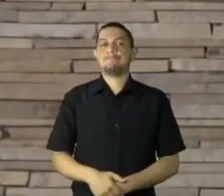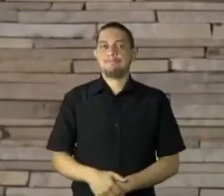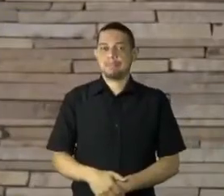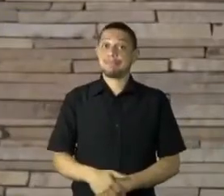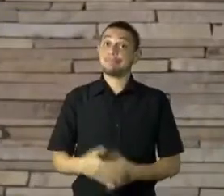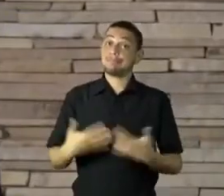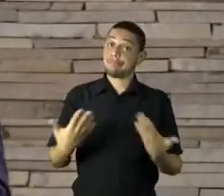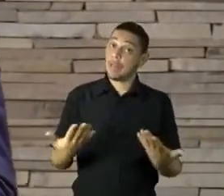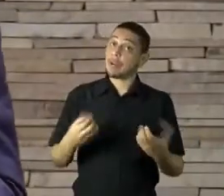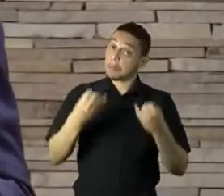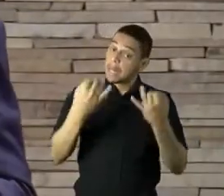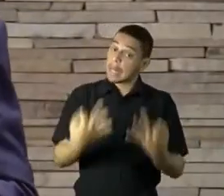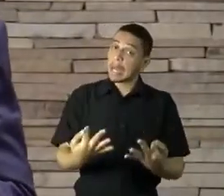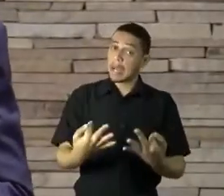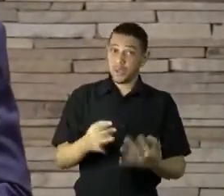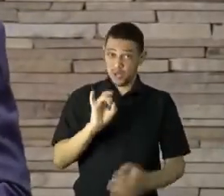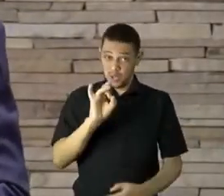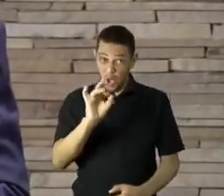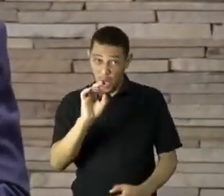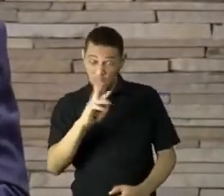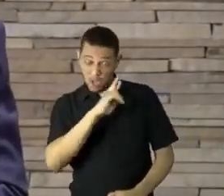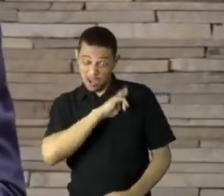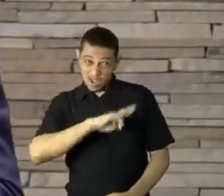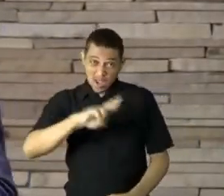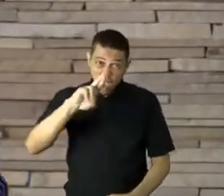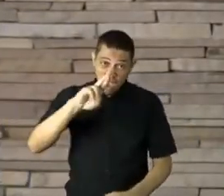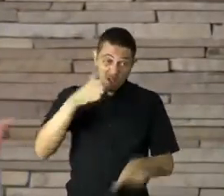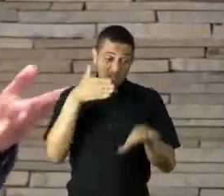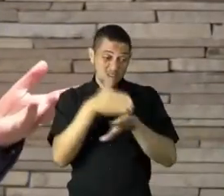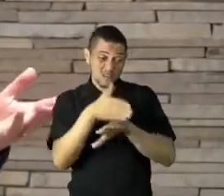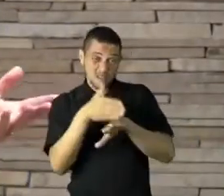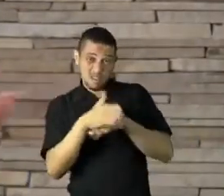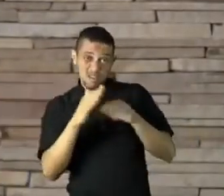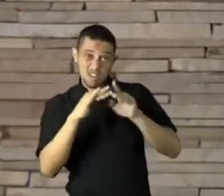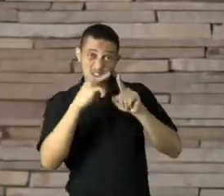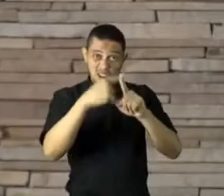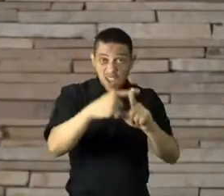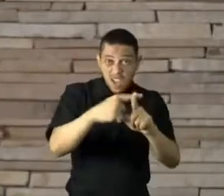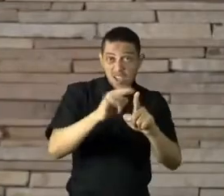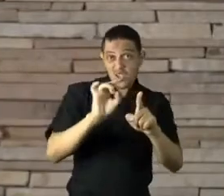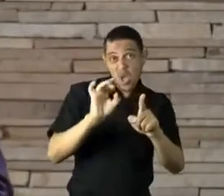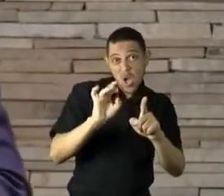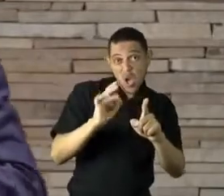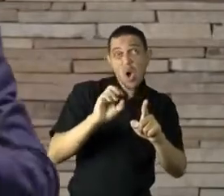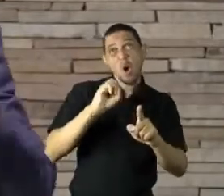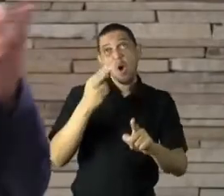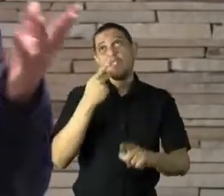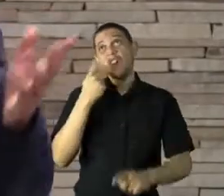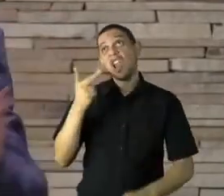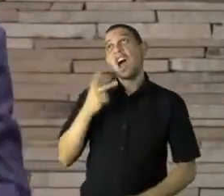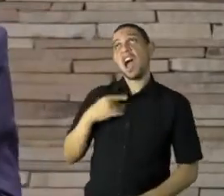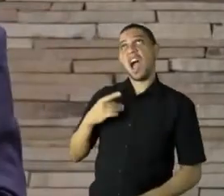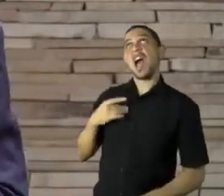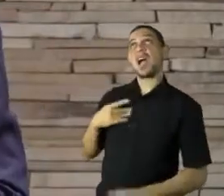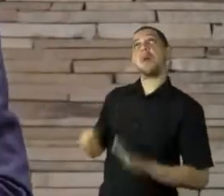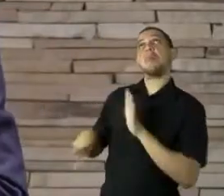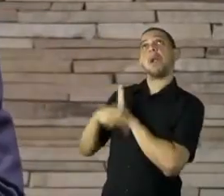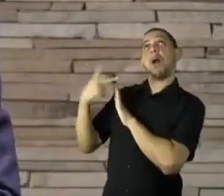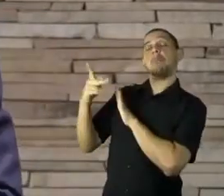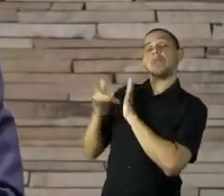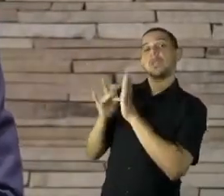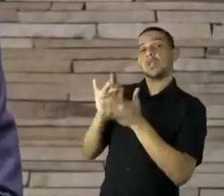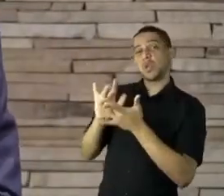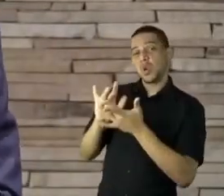basta ser religioso não basta processar O que é de Jesus não basta realizar coisas em